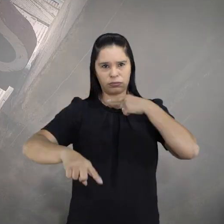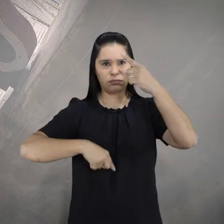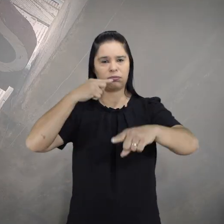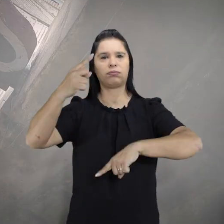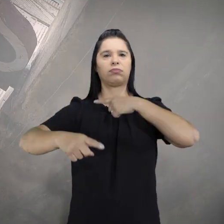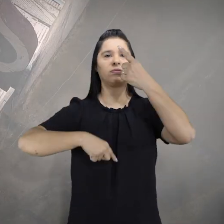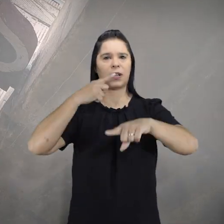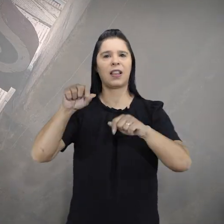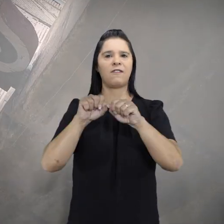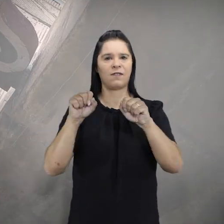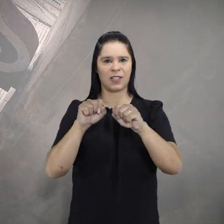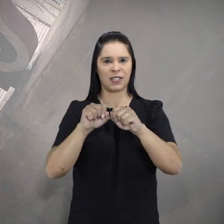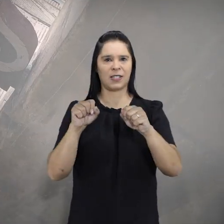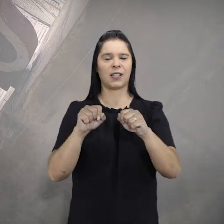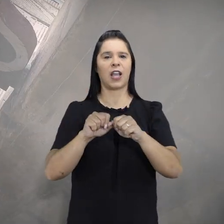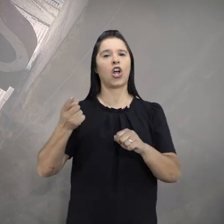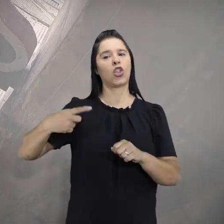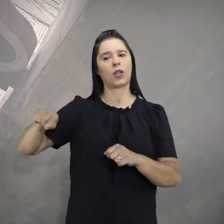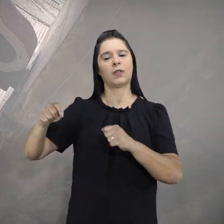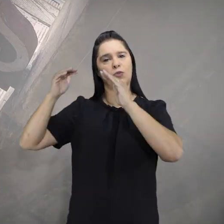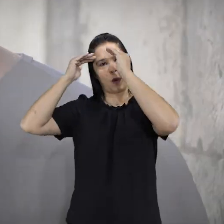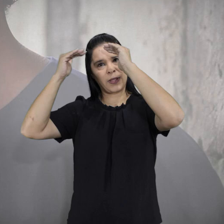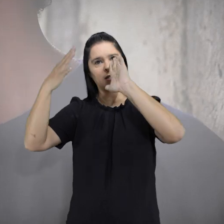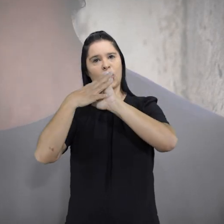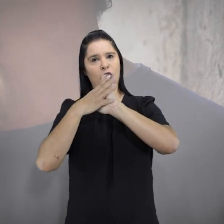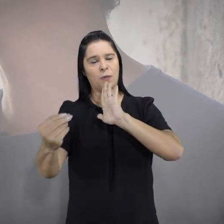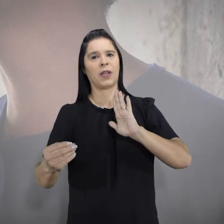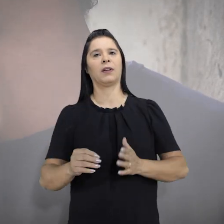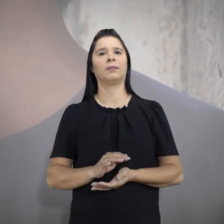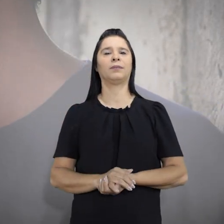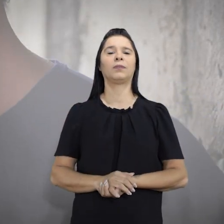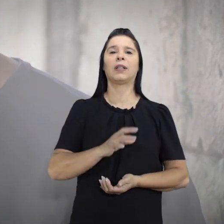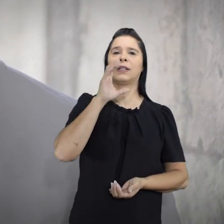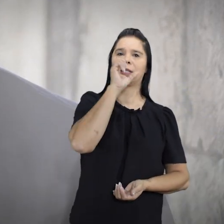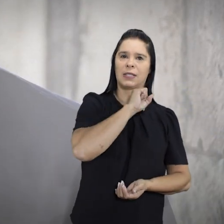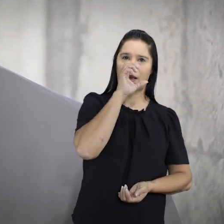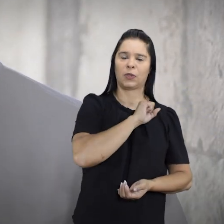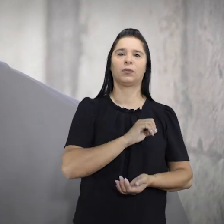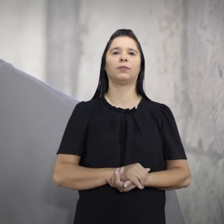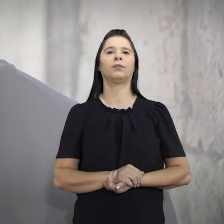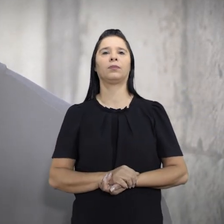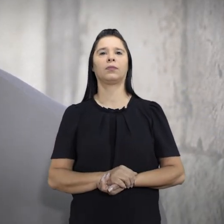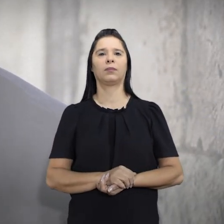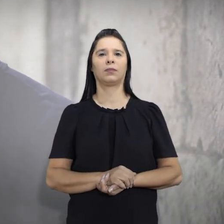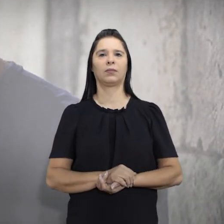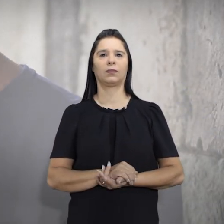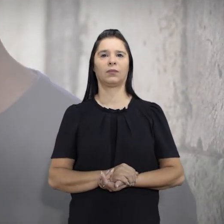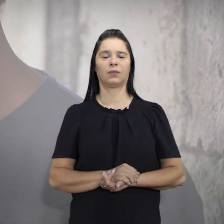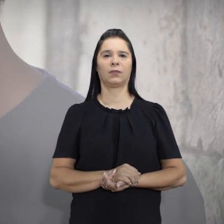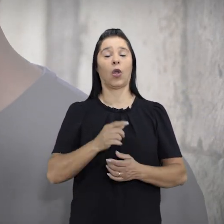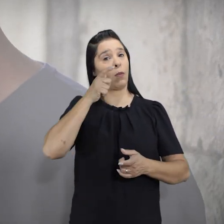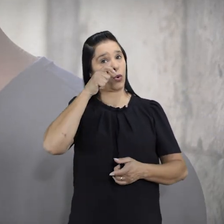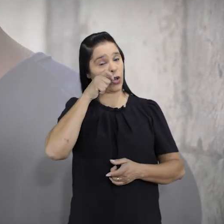que o Passos fizer, a gente tem que obedecer aqui, né? No sábado, aí